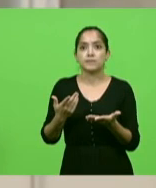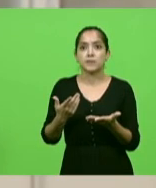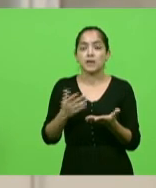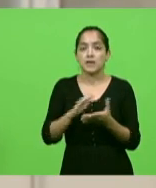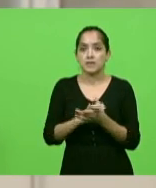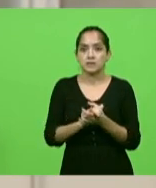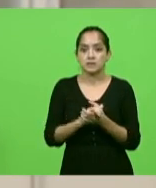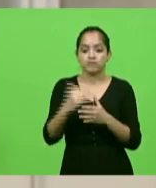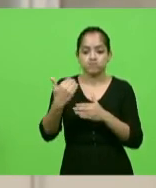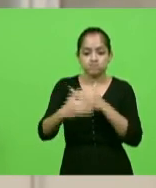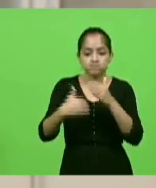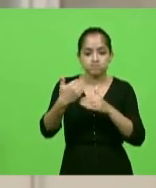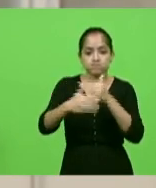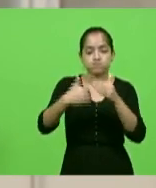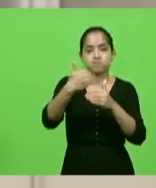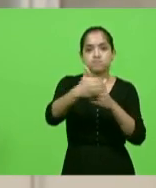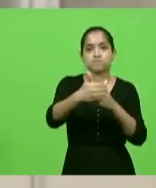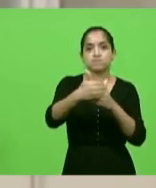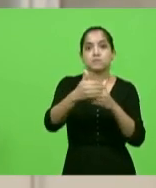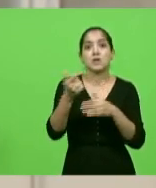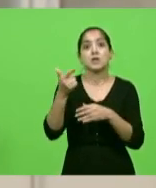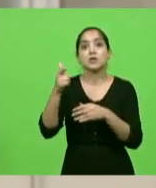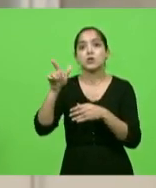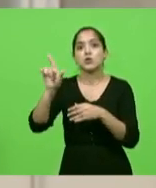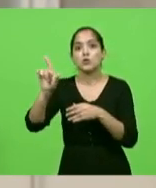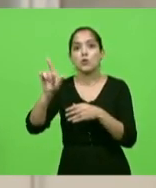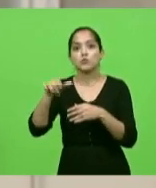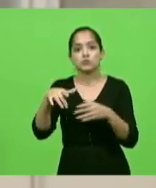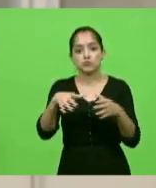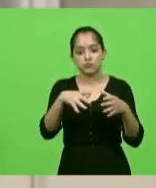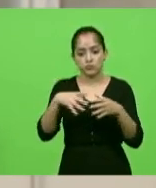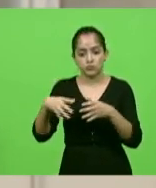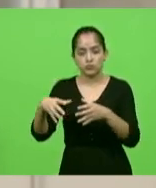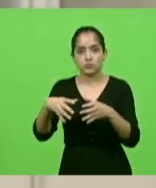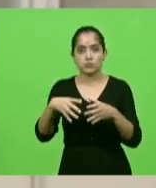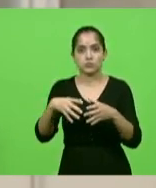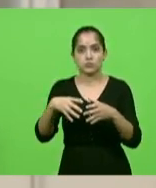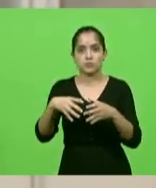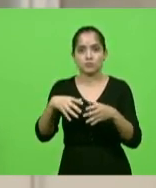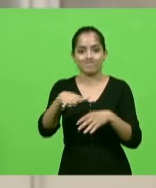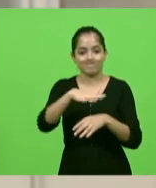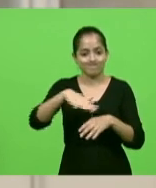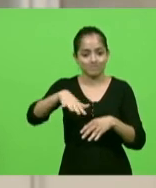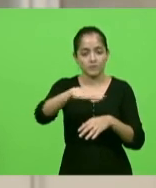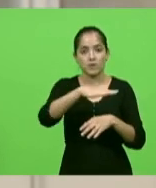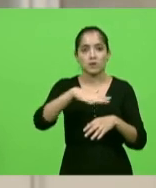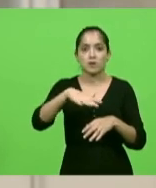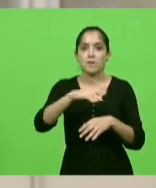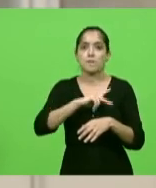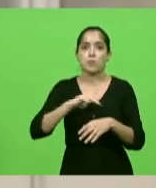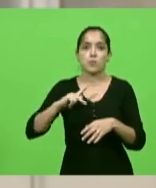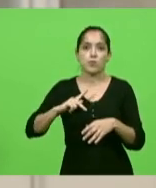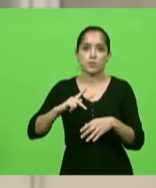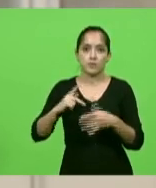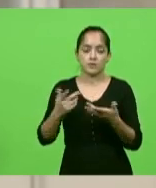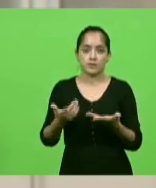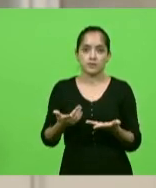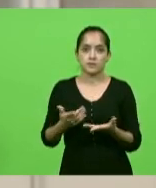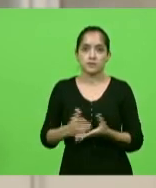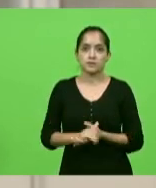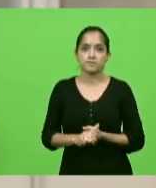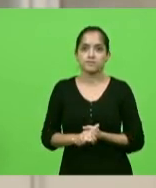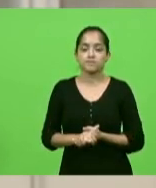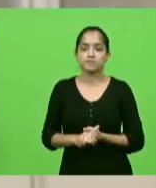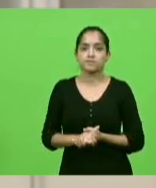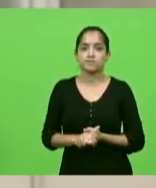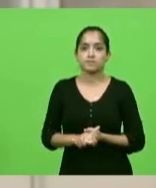estão tendo tramitação em outras esferas o públicas o desfalque